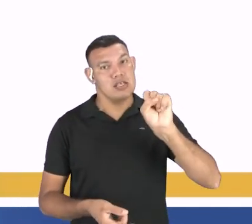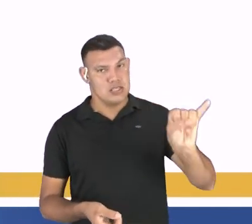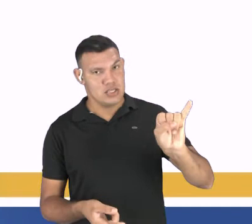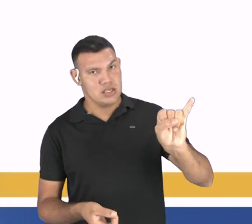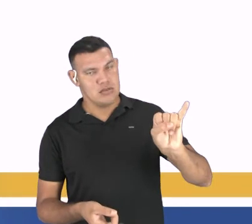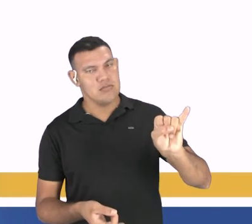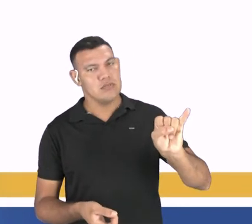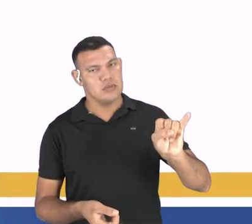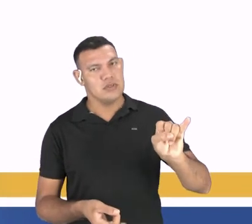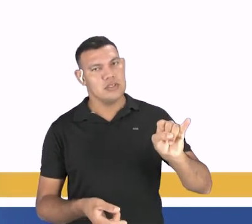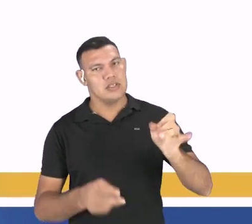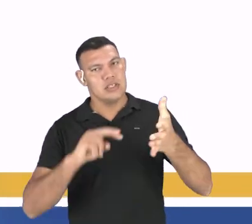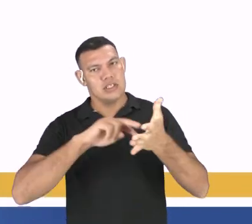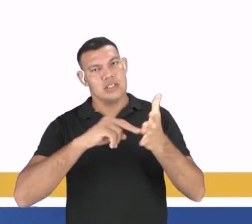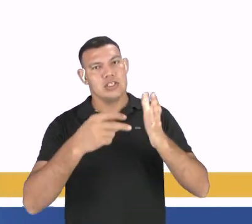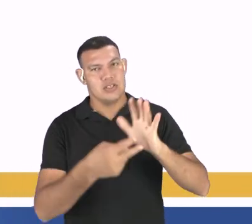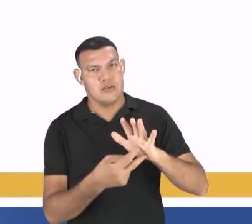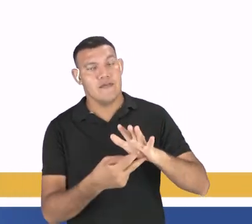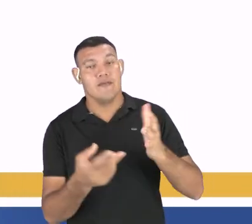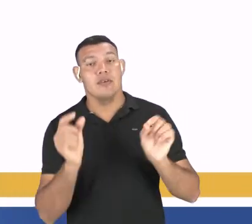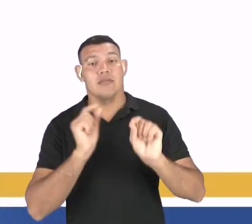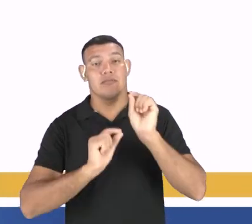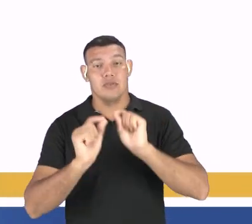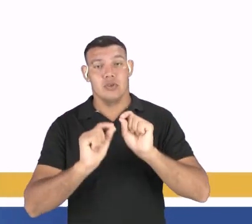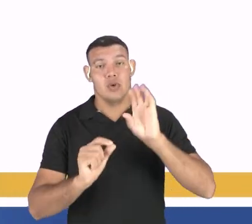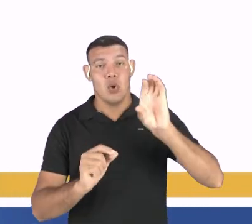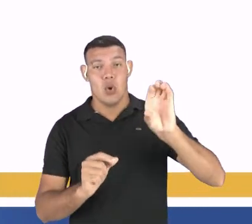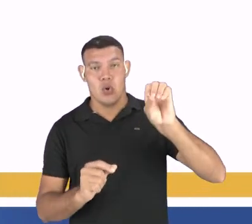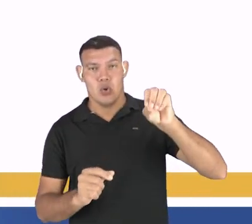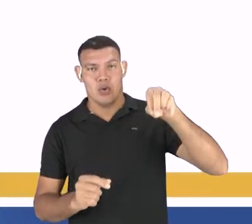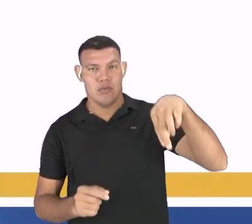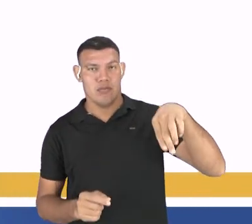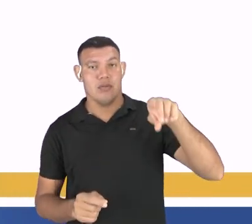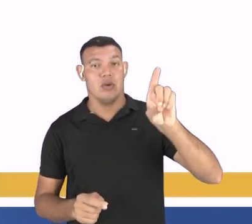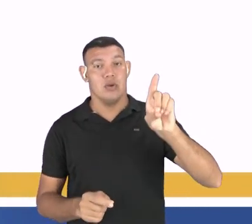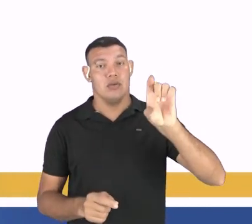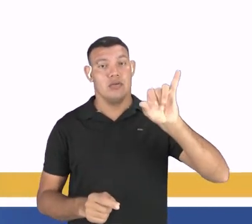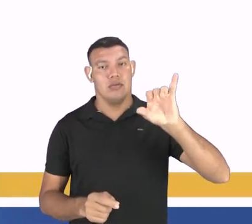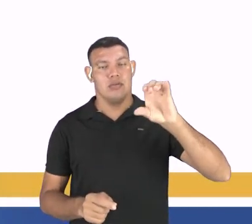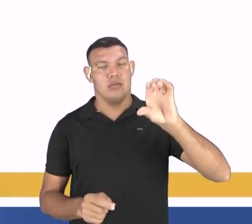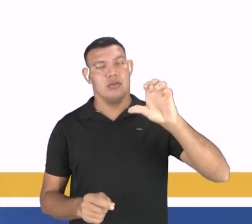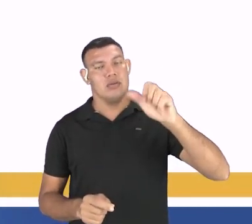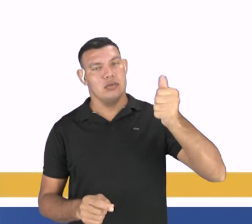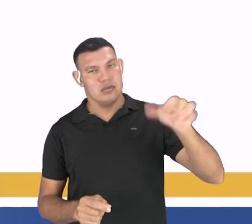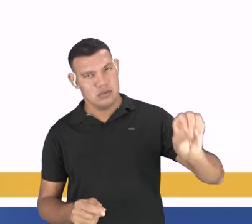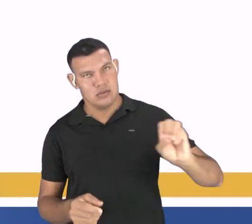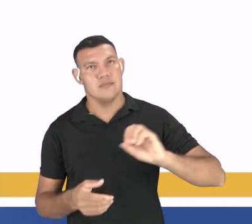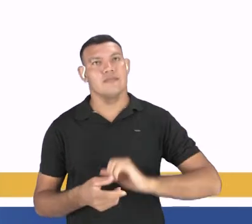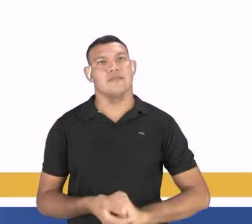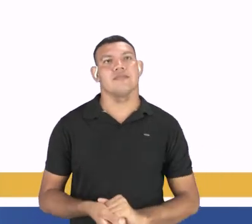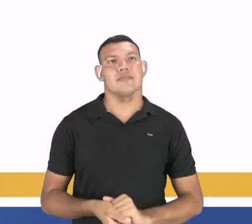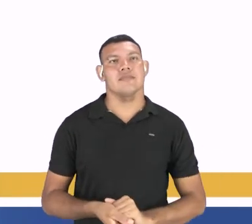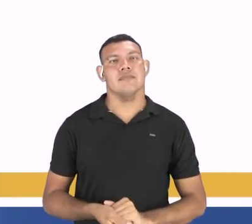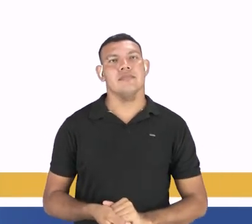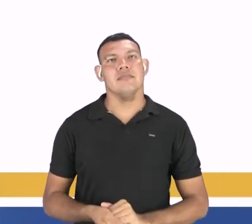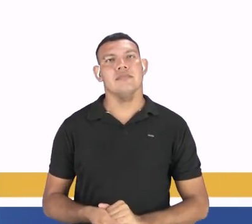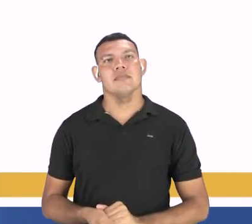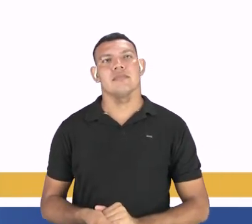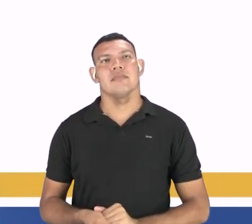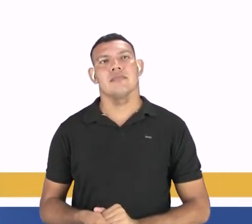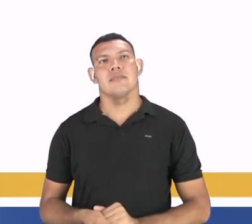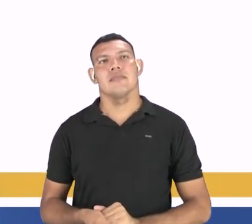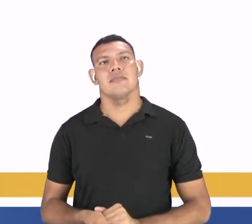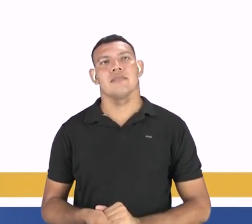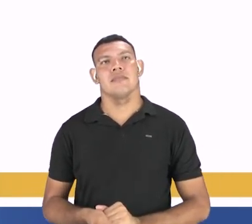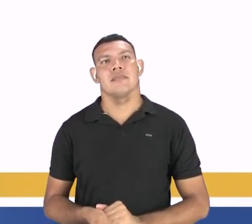colocaria ali si com ou sem acento? Já a gente vai ver. Vamos ver a frase B? Eu vou ler ela, certo? Já